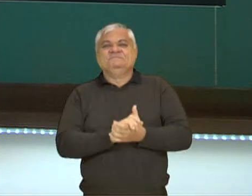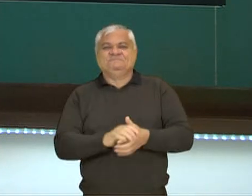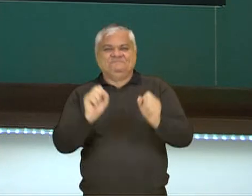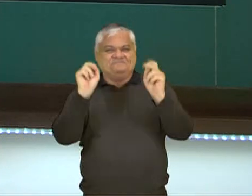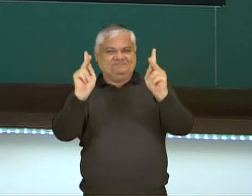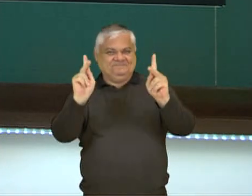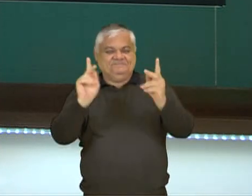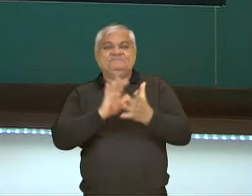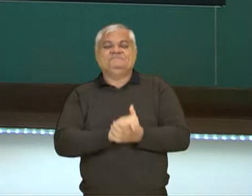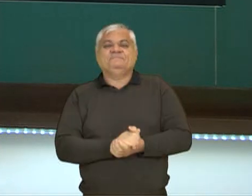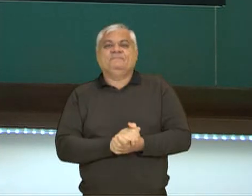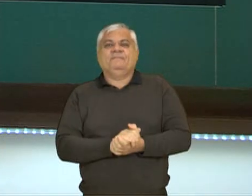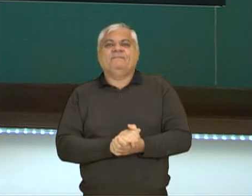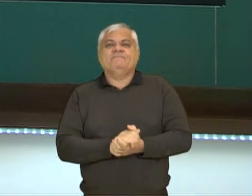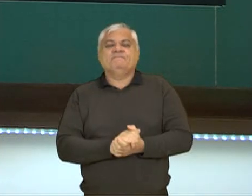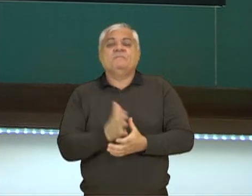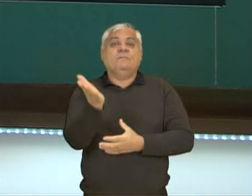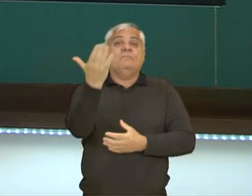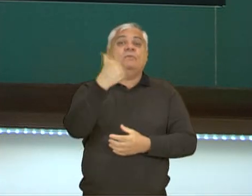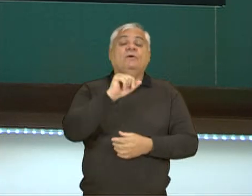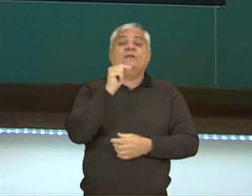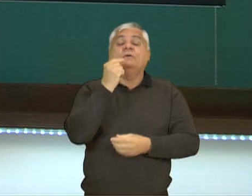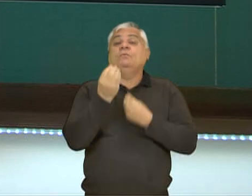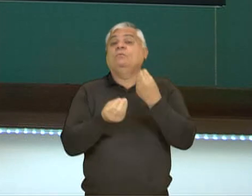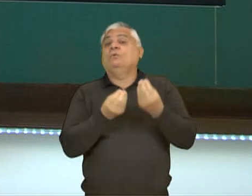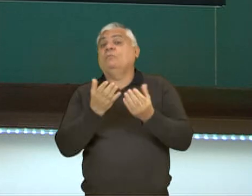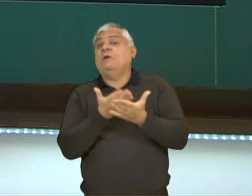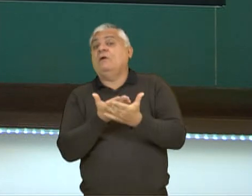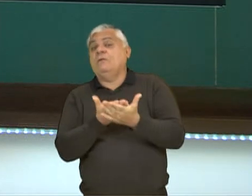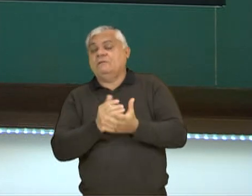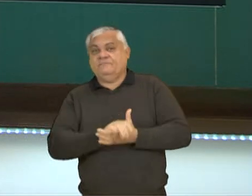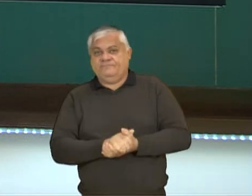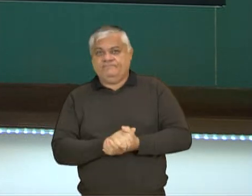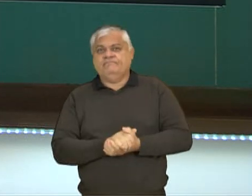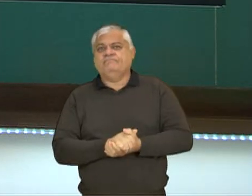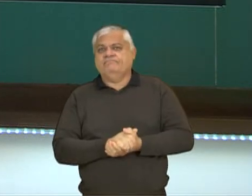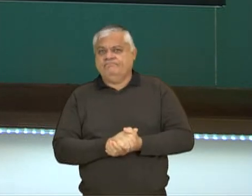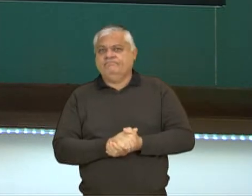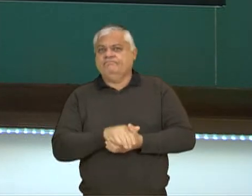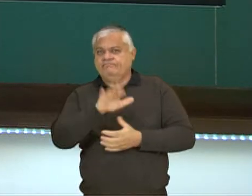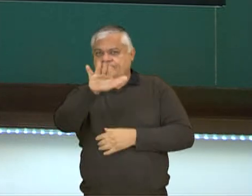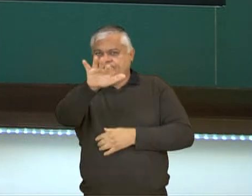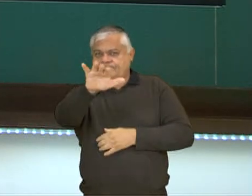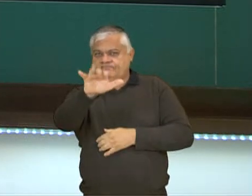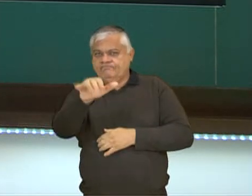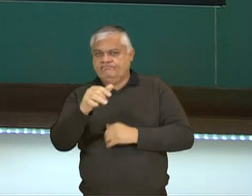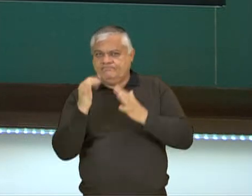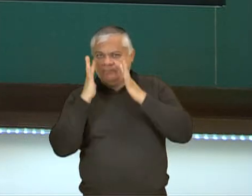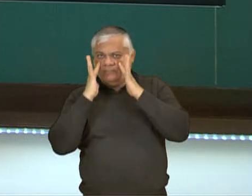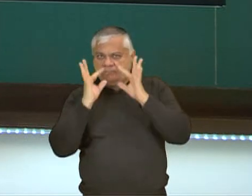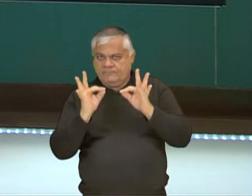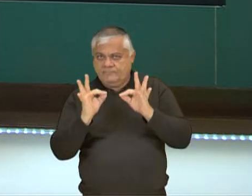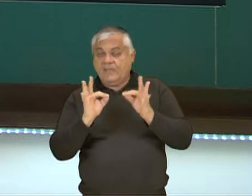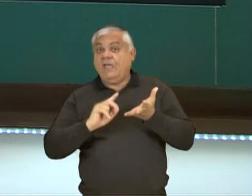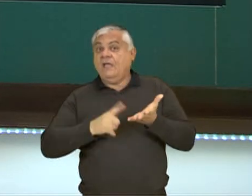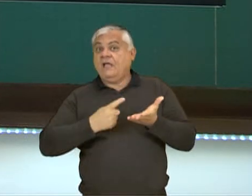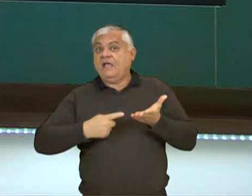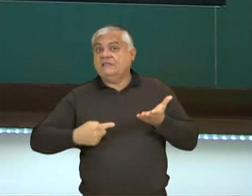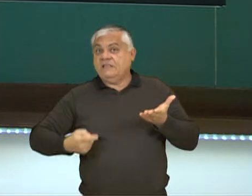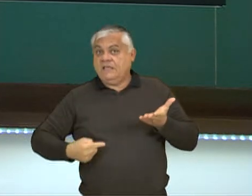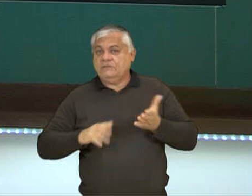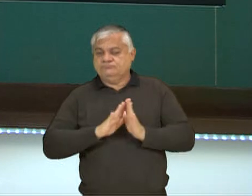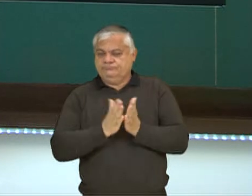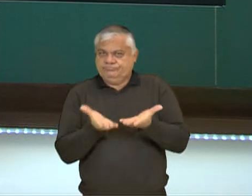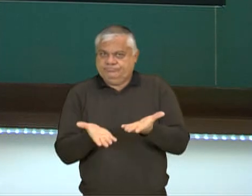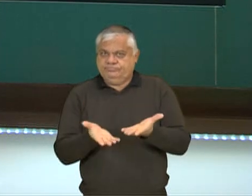ok? Bora lá, galerinha, então, para a nossa aula. Quero chamar sua atenção para o caderno de ciências